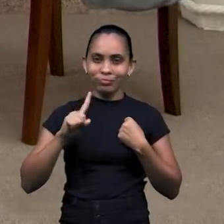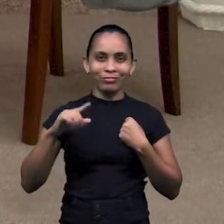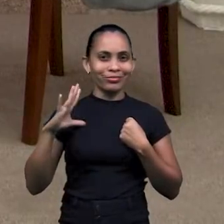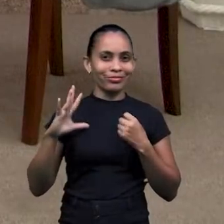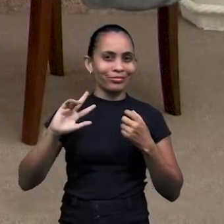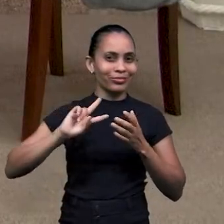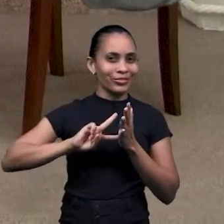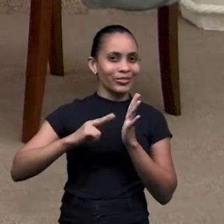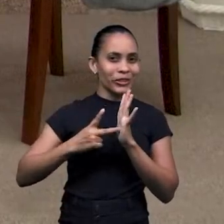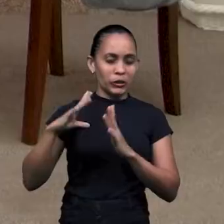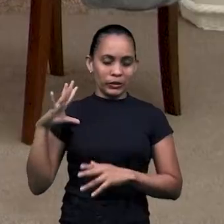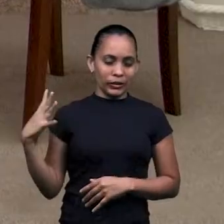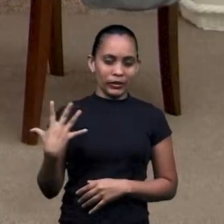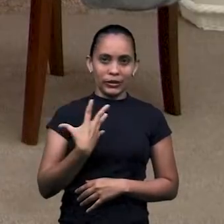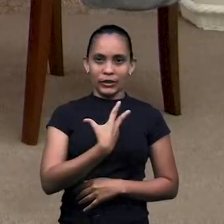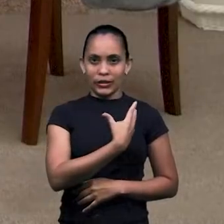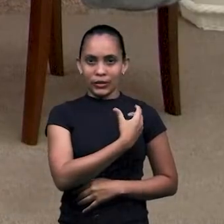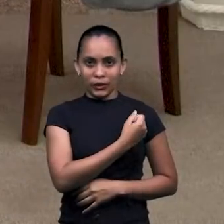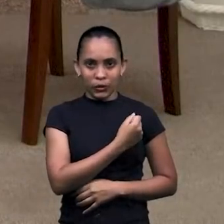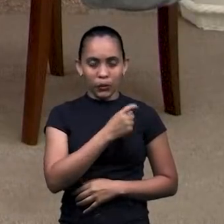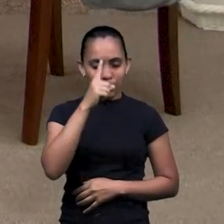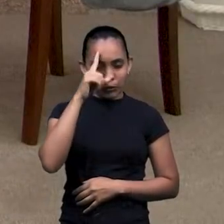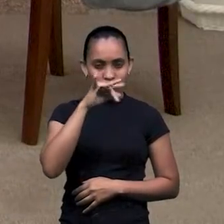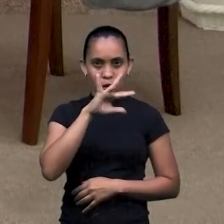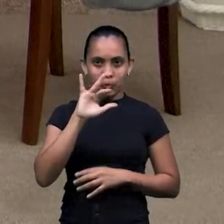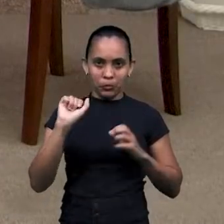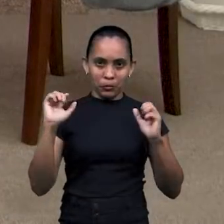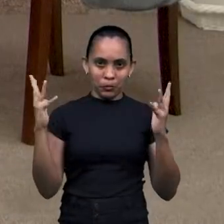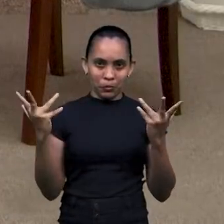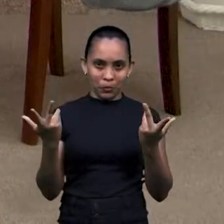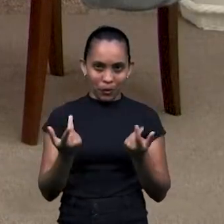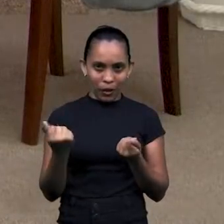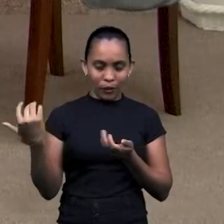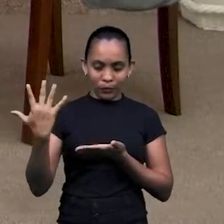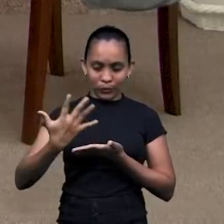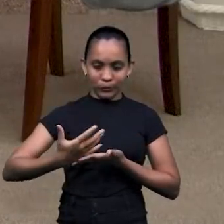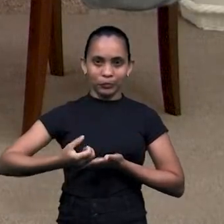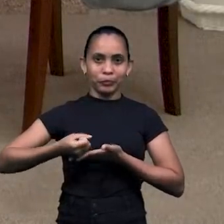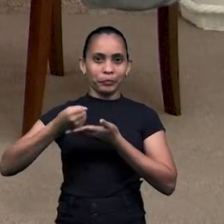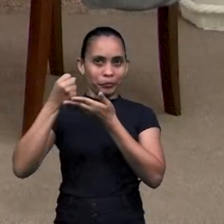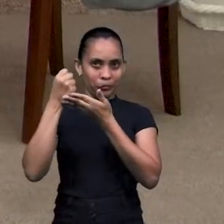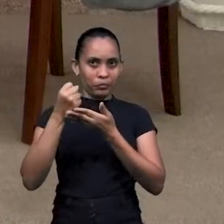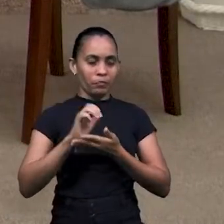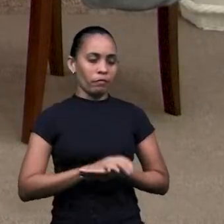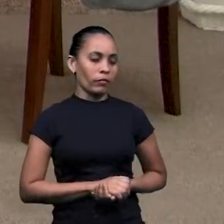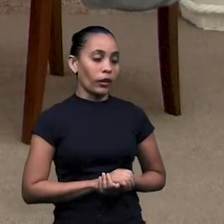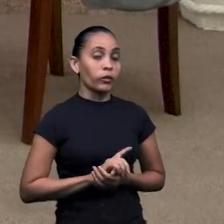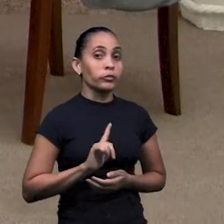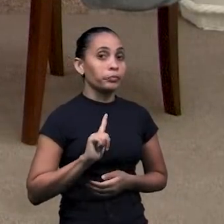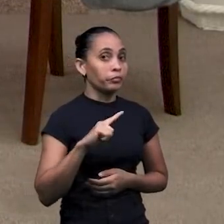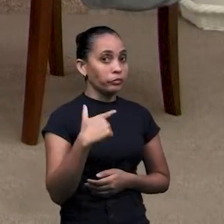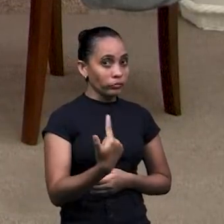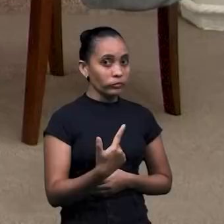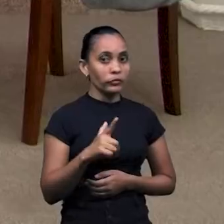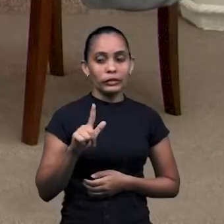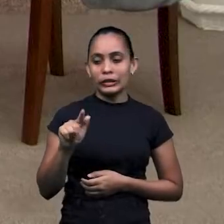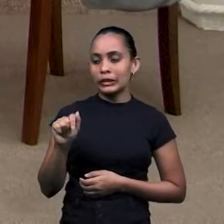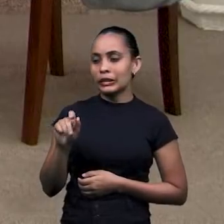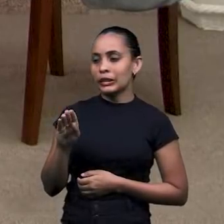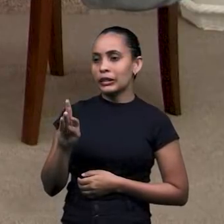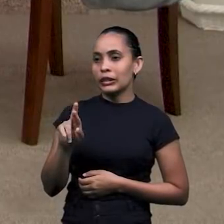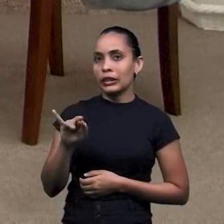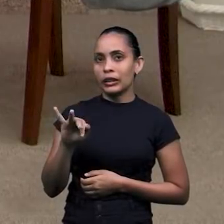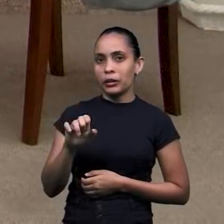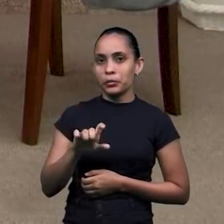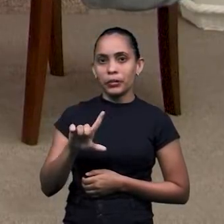salvação para que naquele grande dia possamos ser arrebatados. Muito bom comentário, muito bom. Algum comentário sobre o que Gabriel apresentou ou estava